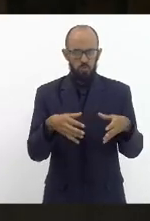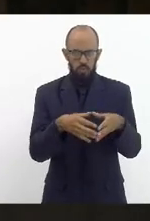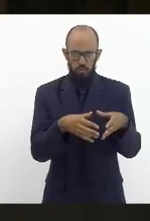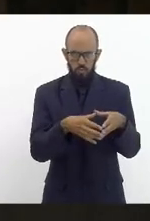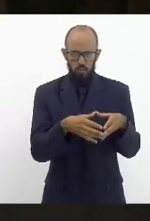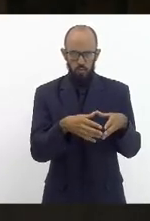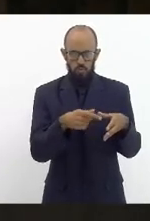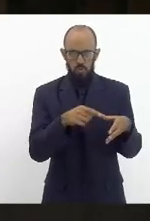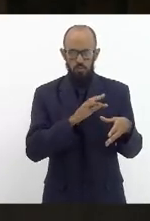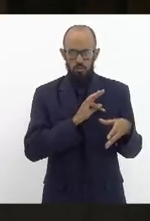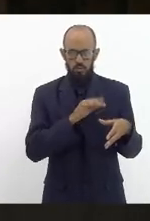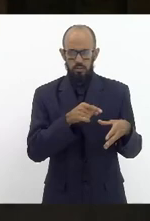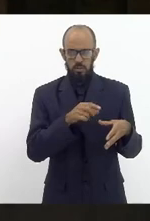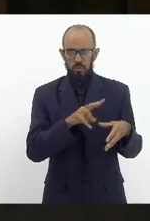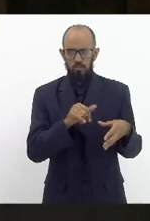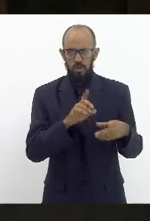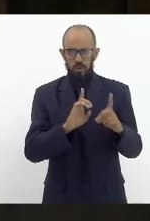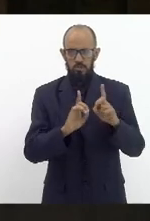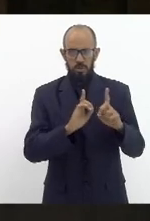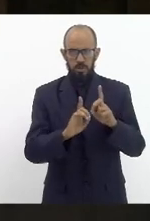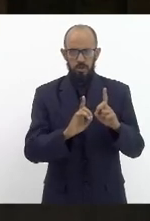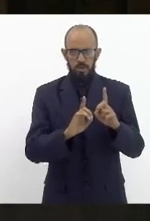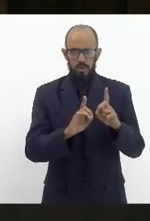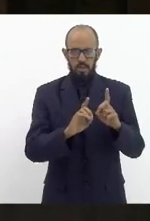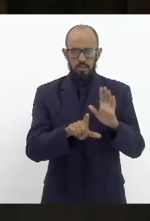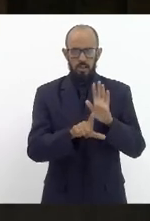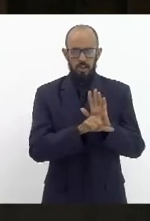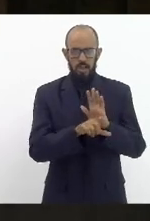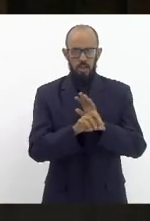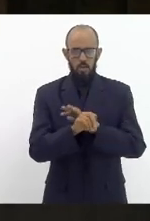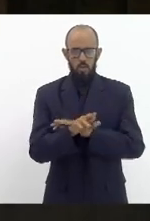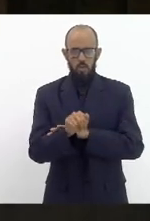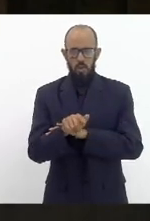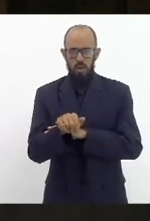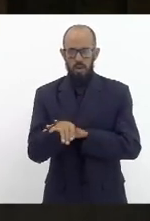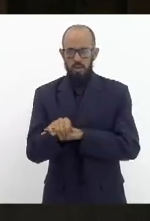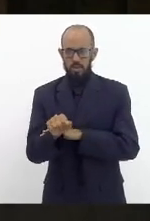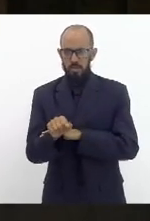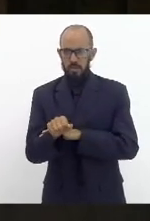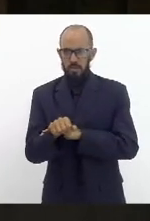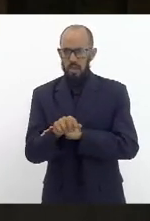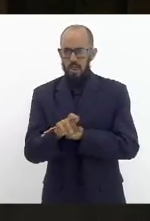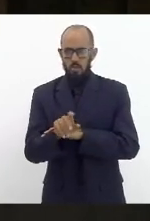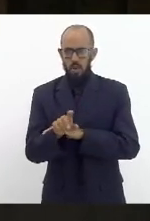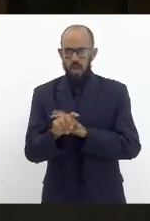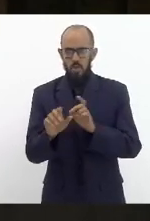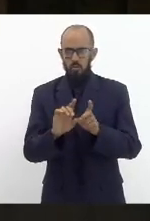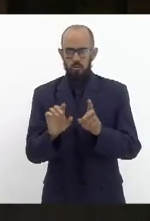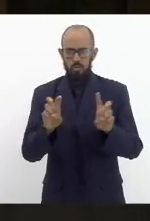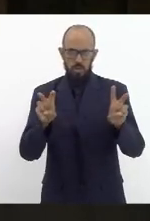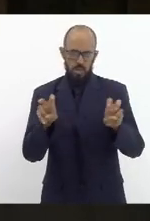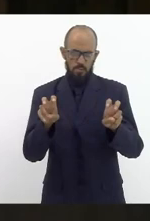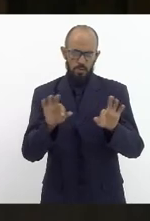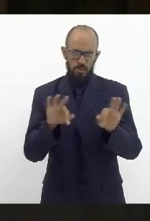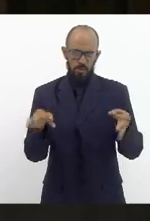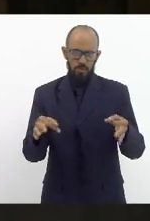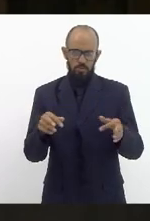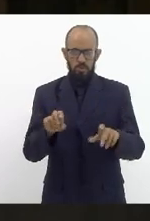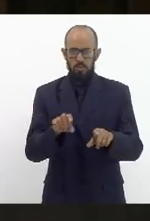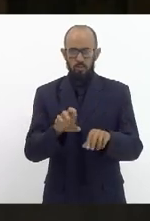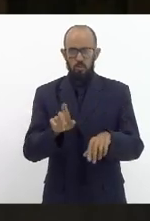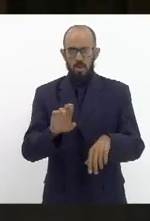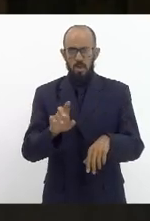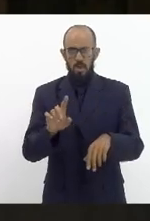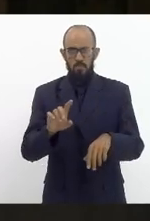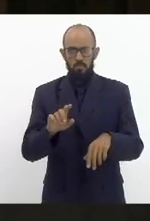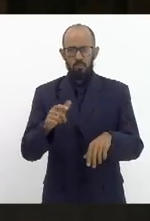importante. Nós vamos debater a lei orgânica. Esse é um tema mais amplo. Não é um tema simples, não é um tema fácil de debater, porque a lei